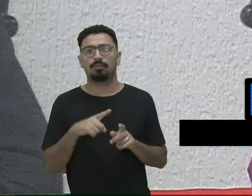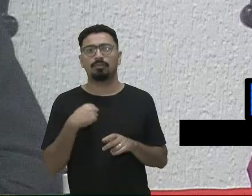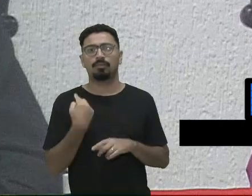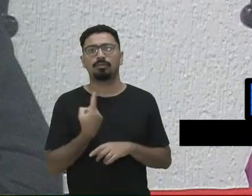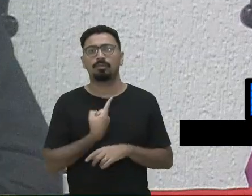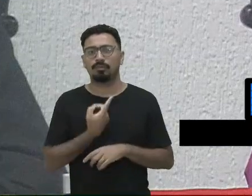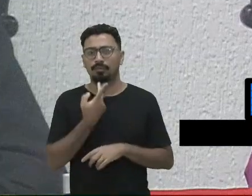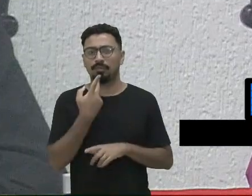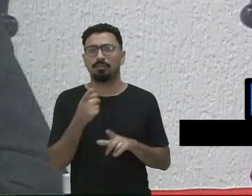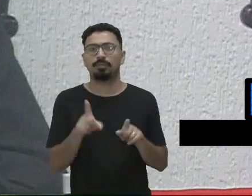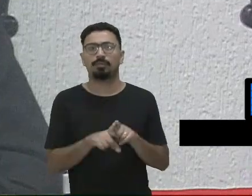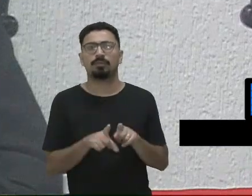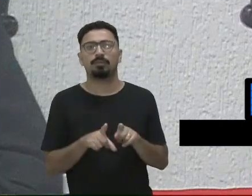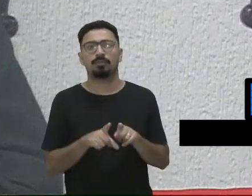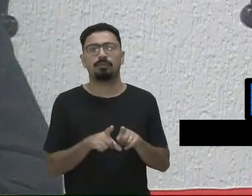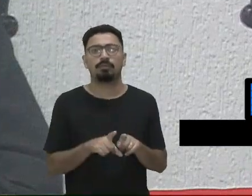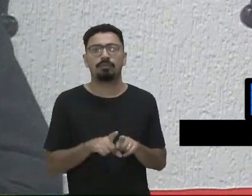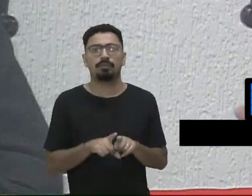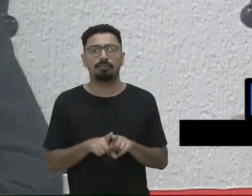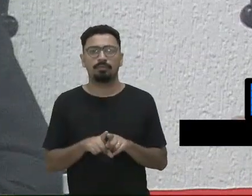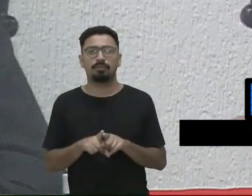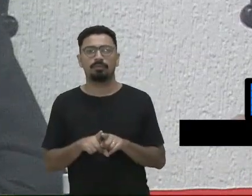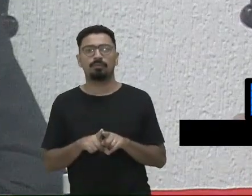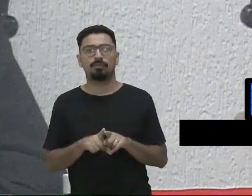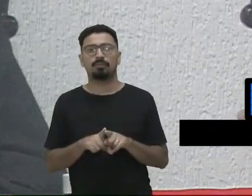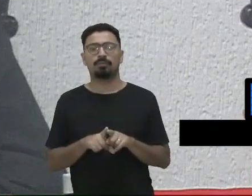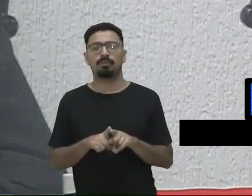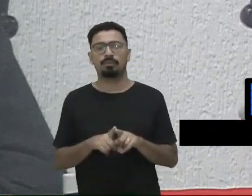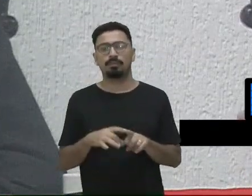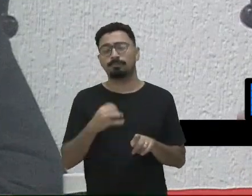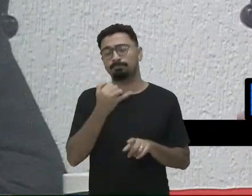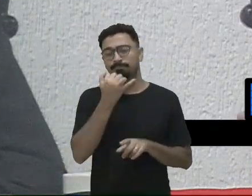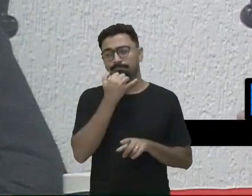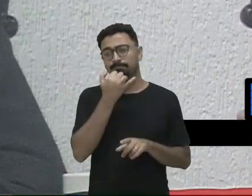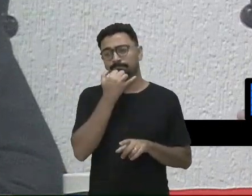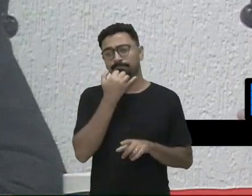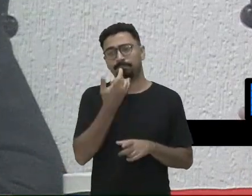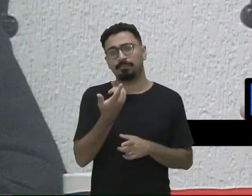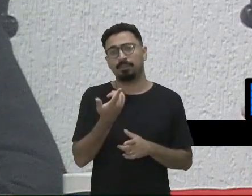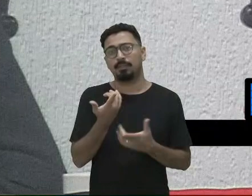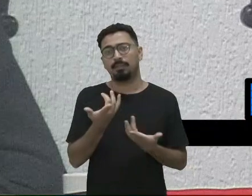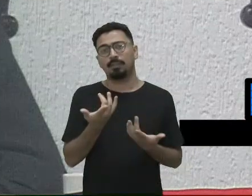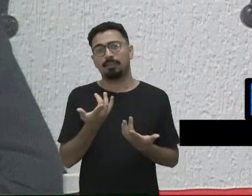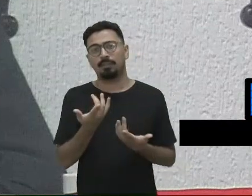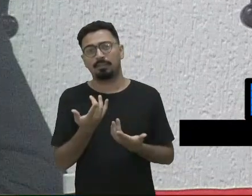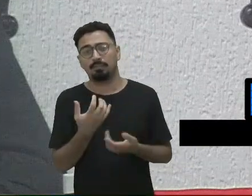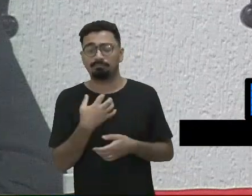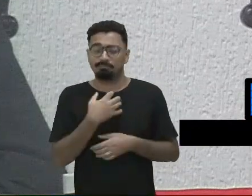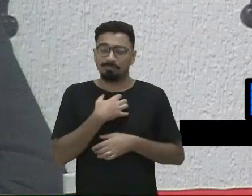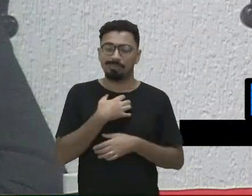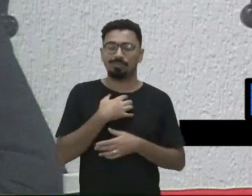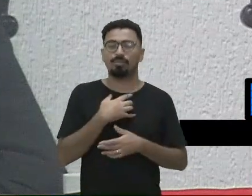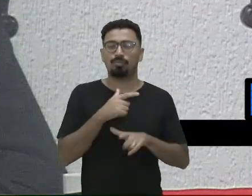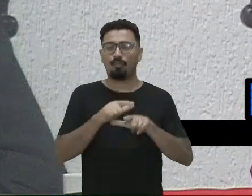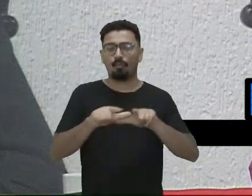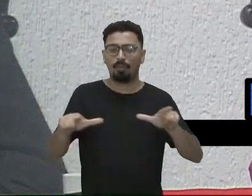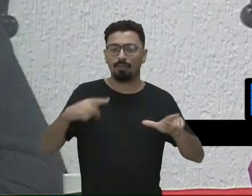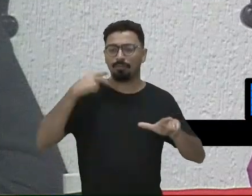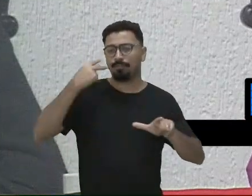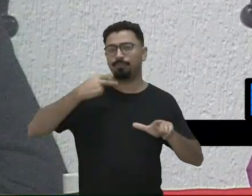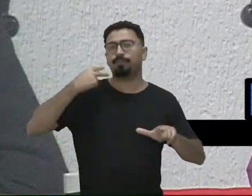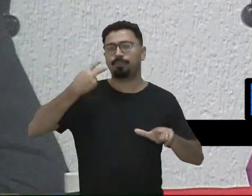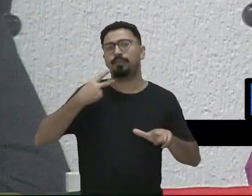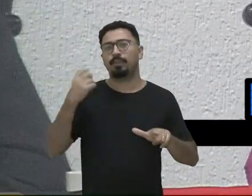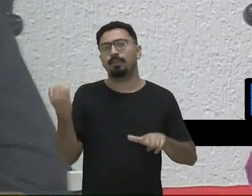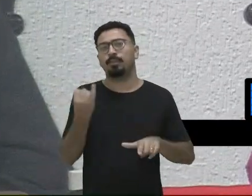pontuar, né? É, sinto muito também pela ausência dos vereadores, né? Eu acho que é uma coisa importante de pontuar, até